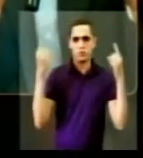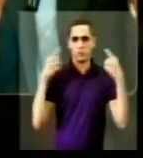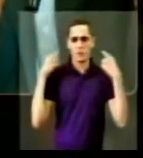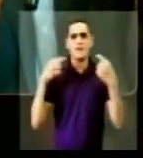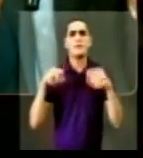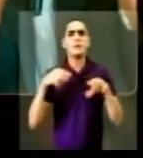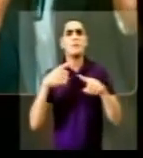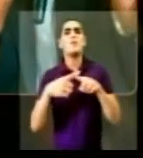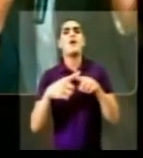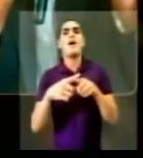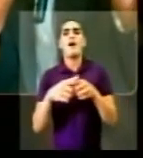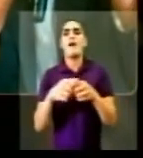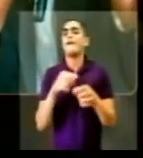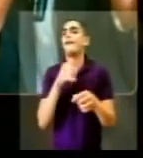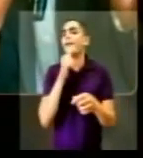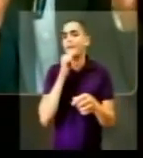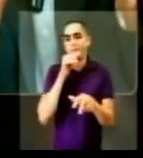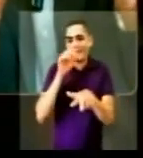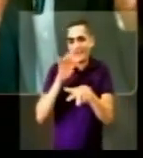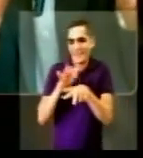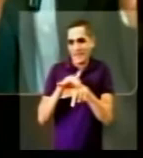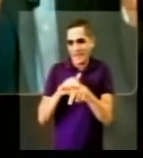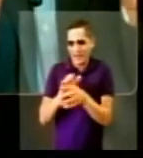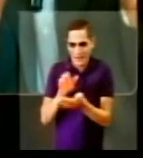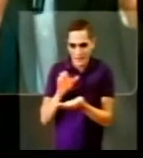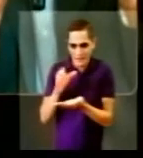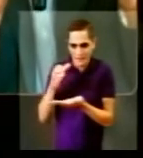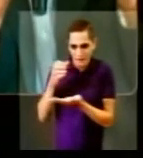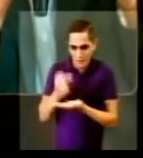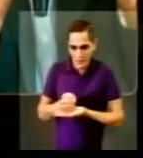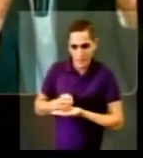atender, sem teste prévio, sem